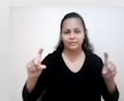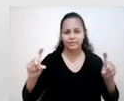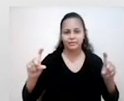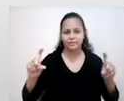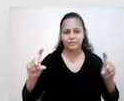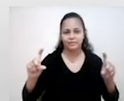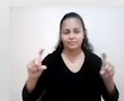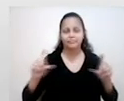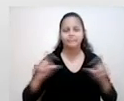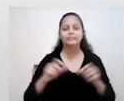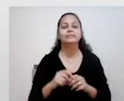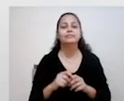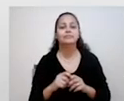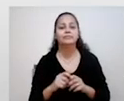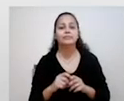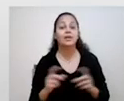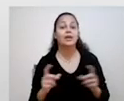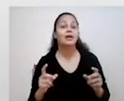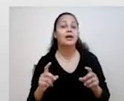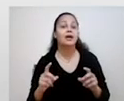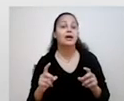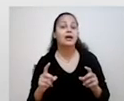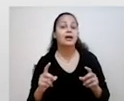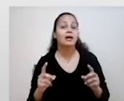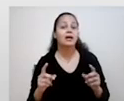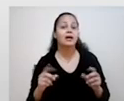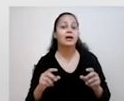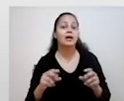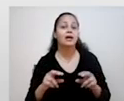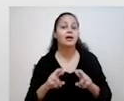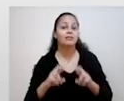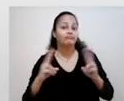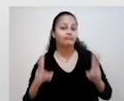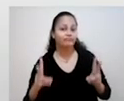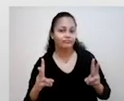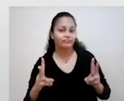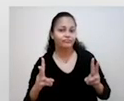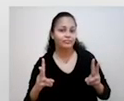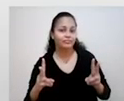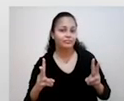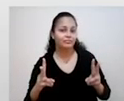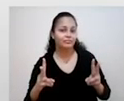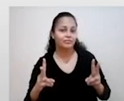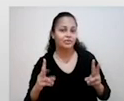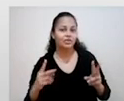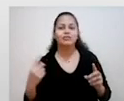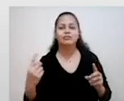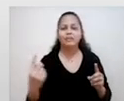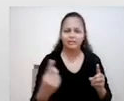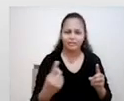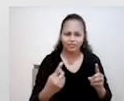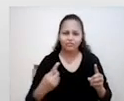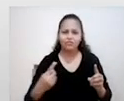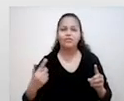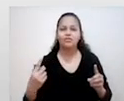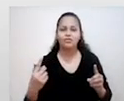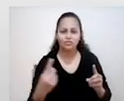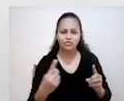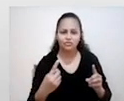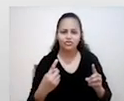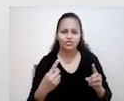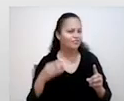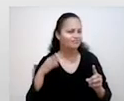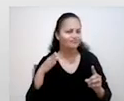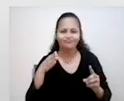será prolixo? É justamente o contrário de conciso. Parece aquela imagem da voltinha, que ela fica acrescentando várias coisas que não vai direto